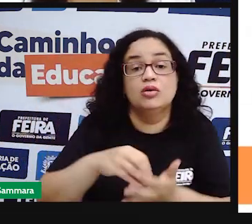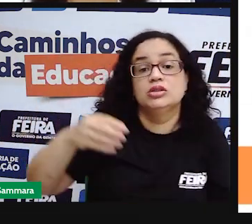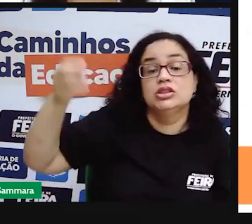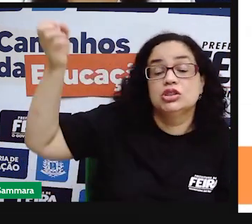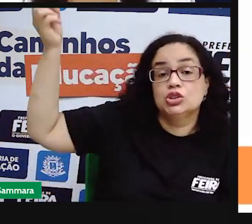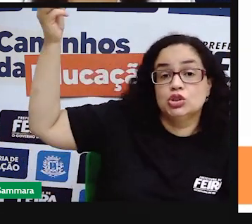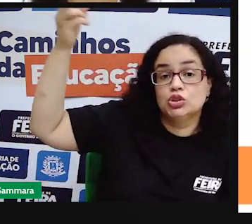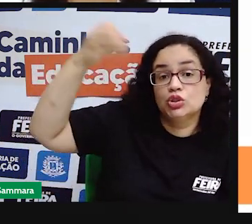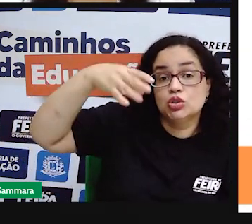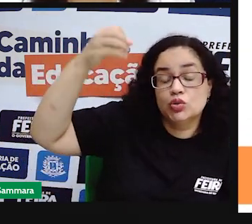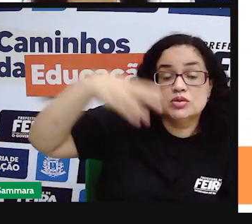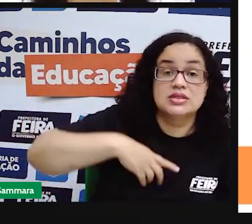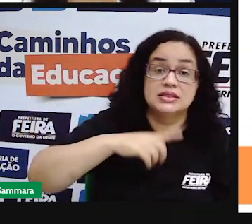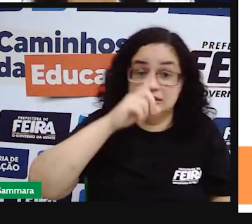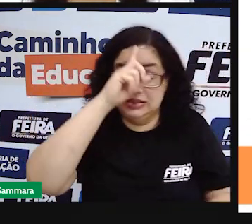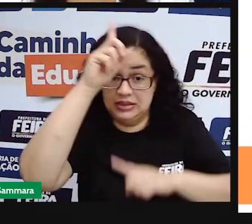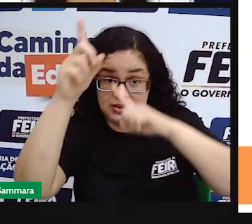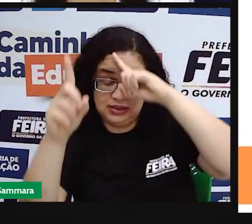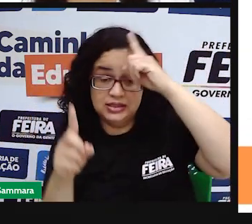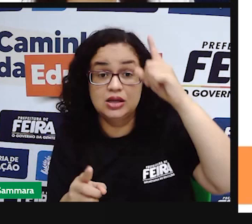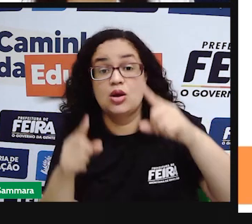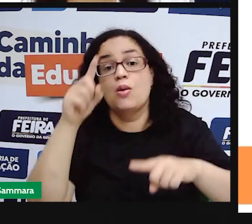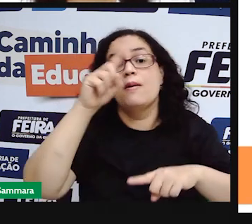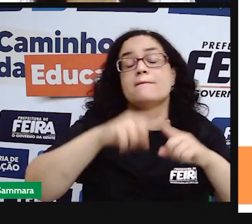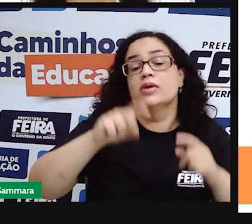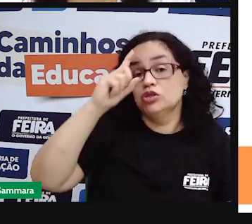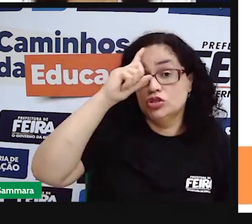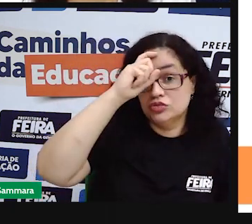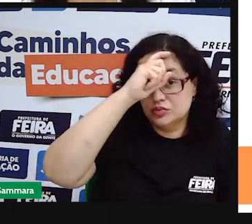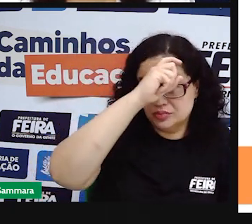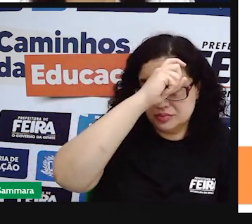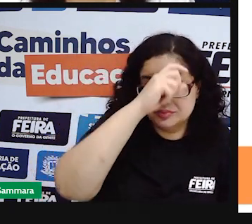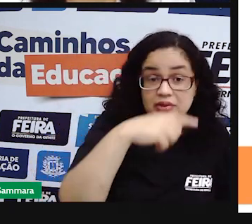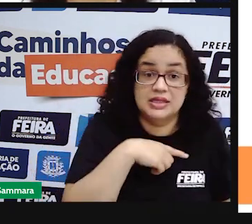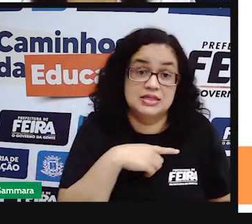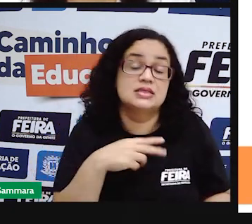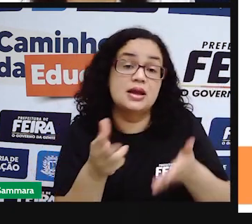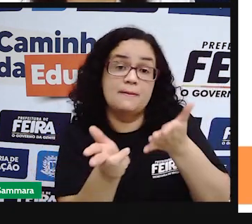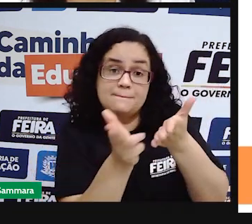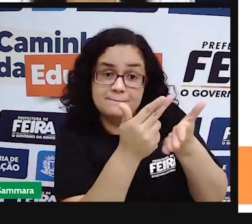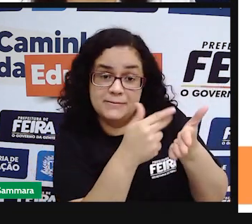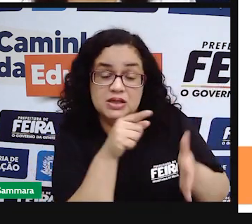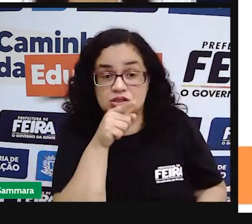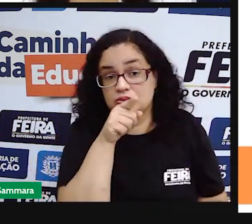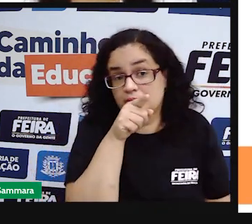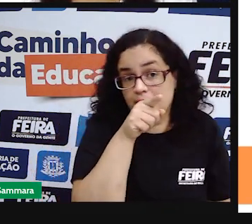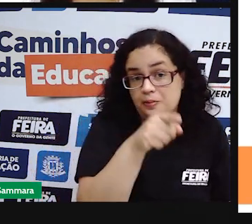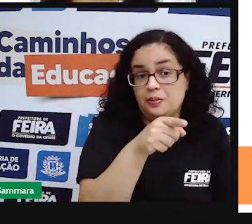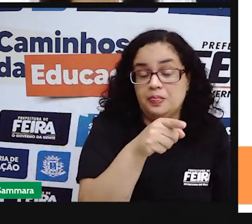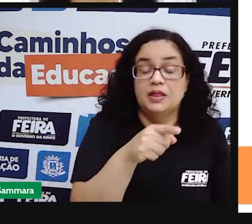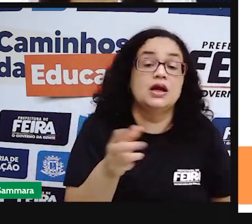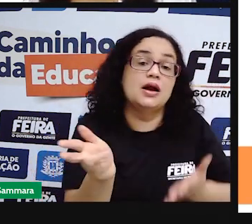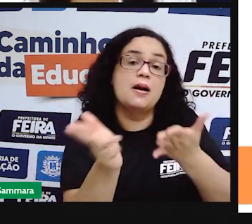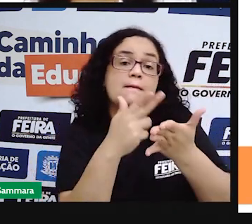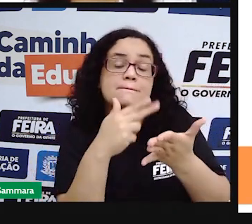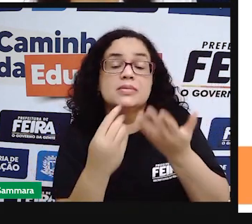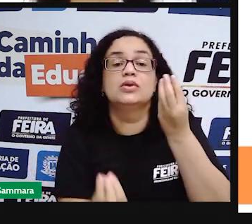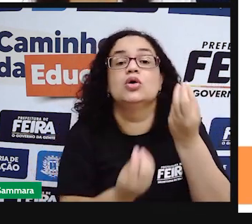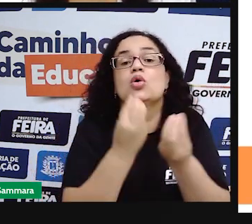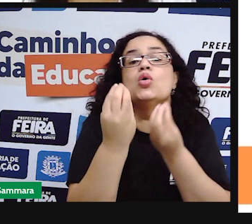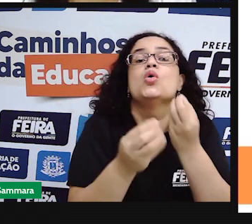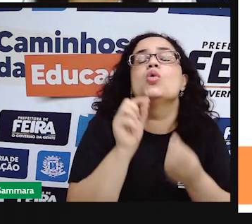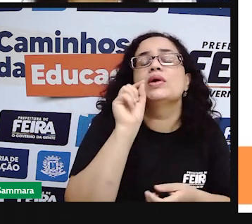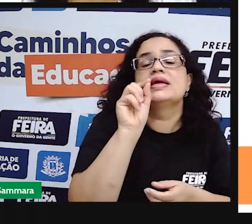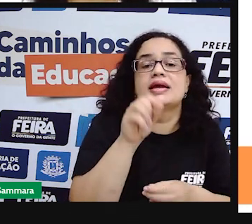pela presença de um obstáculo. Essa imagem aí traz para a gente uma ilustração de o que seria